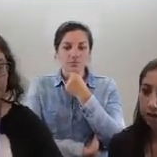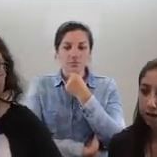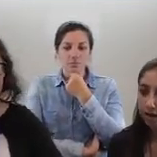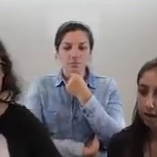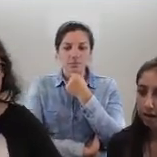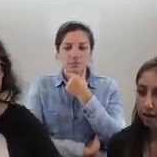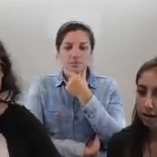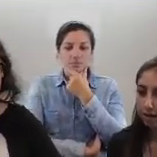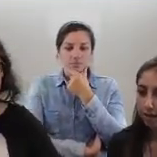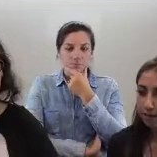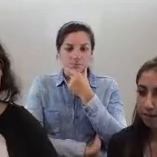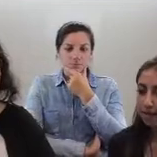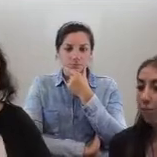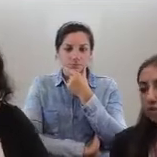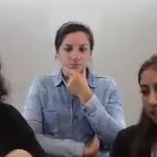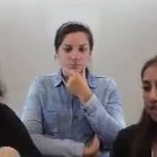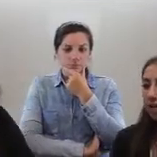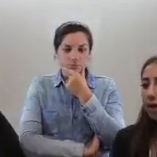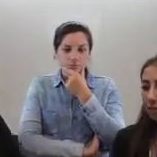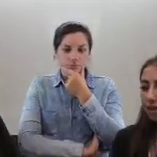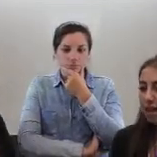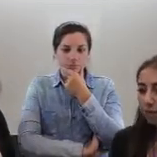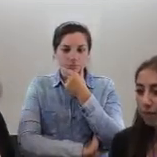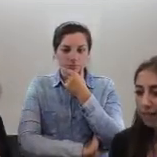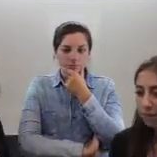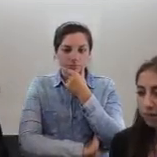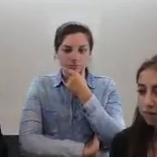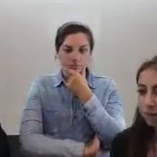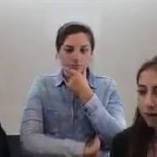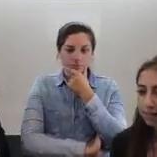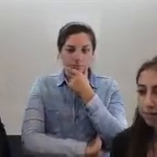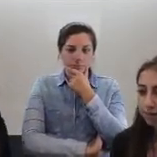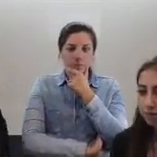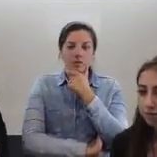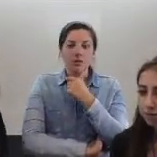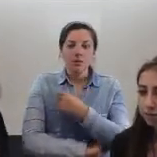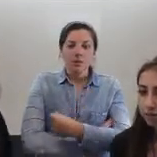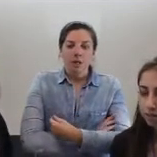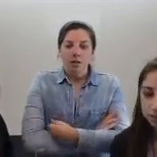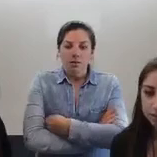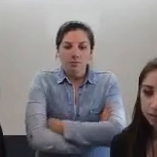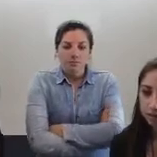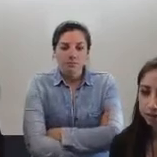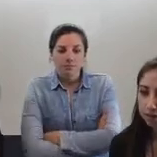Vamos lá. Você Tem a busca geral, né? Vamos clicar só pra ver quantos aparecem enquanto isso.